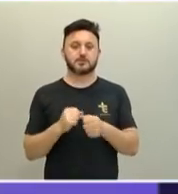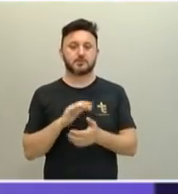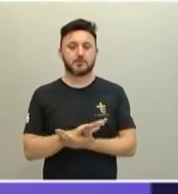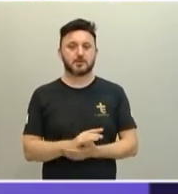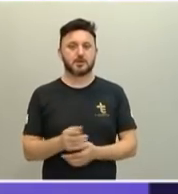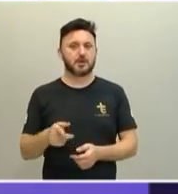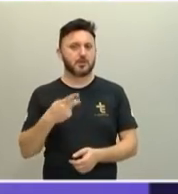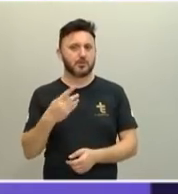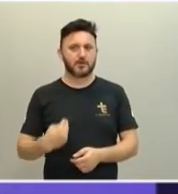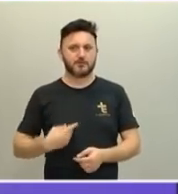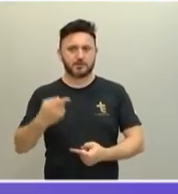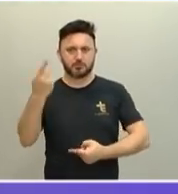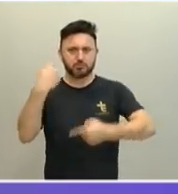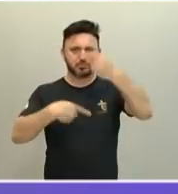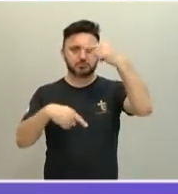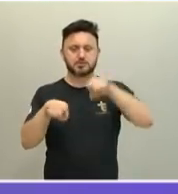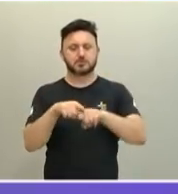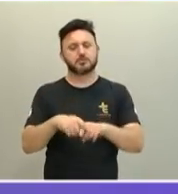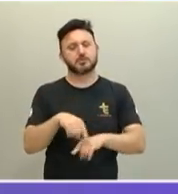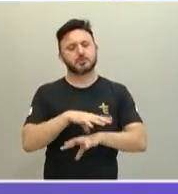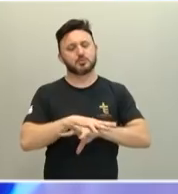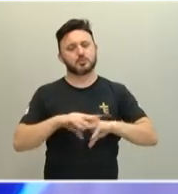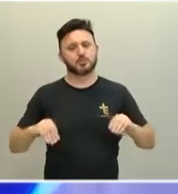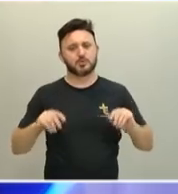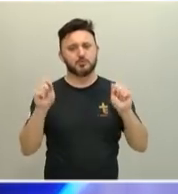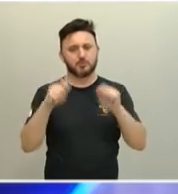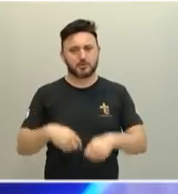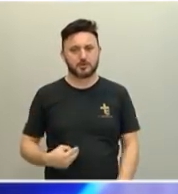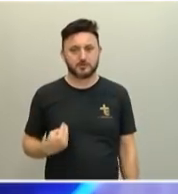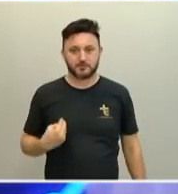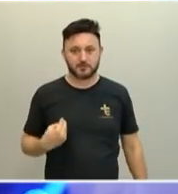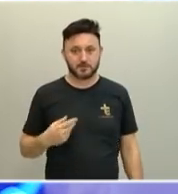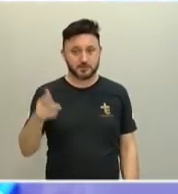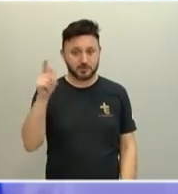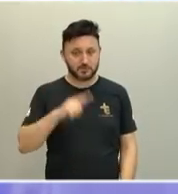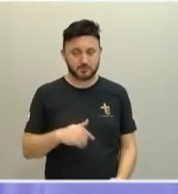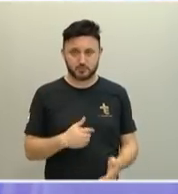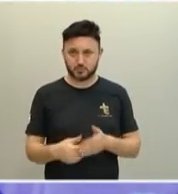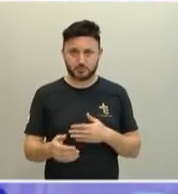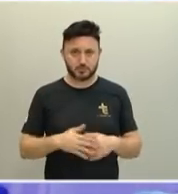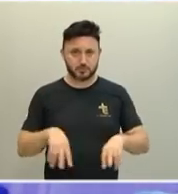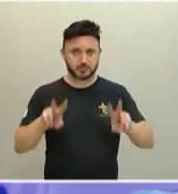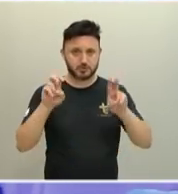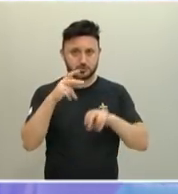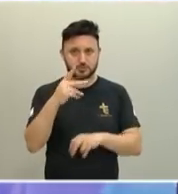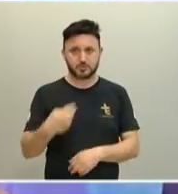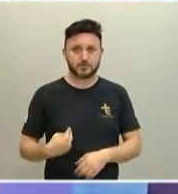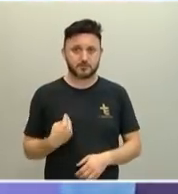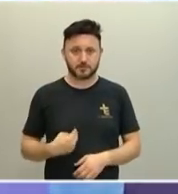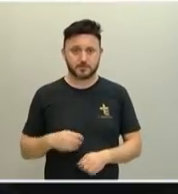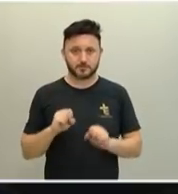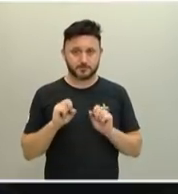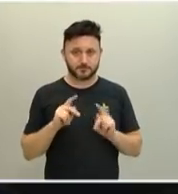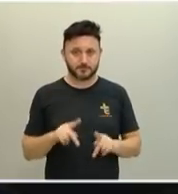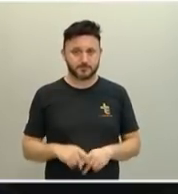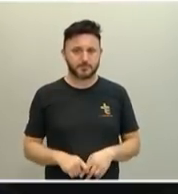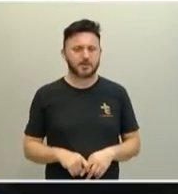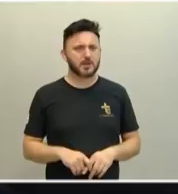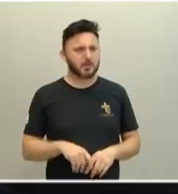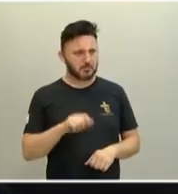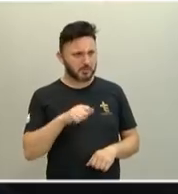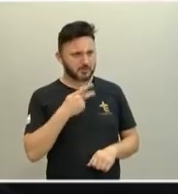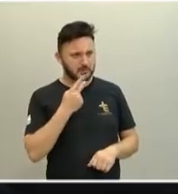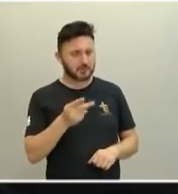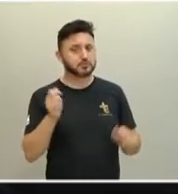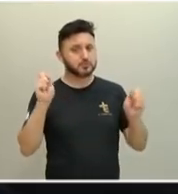como você ser curado, tem como você voltar a viver, não importa a situação que você esteja hoje. Rodrigo, mas você pode dizer isso?